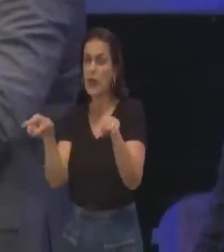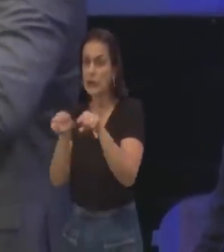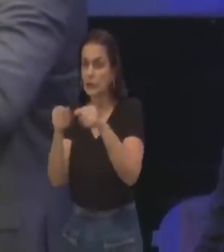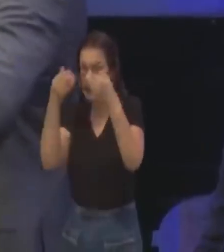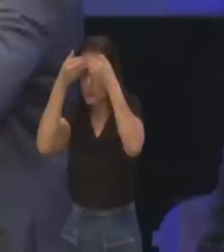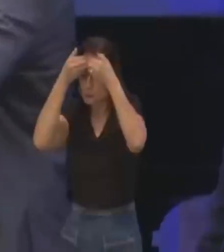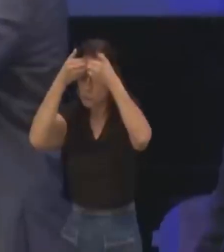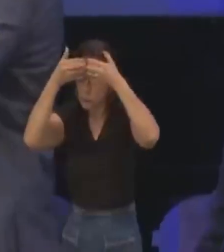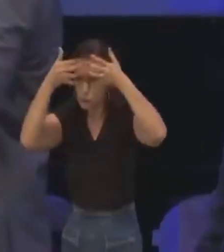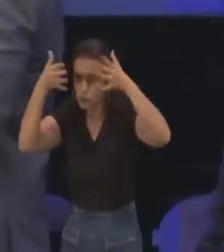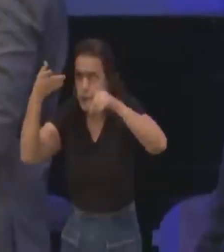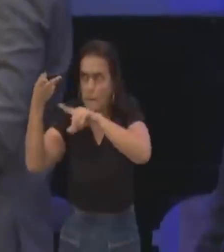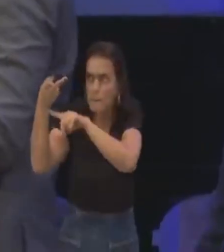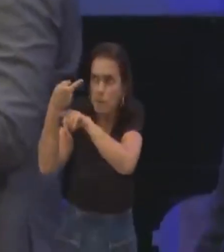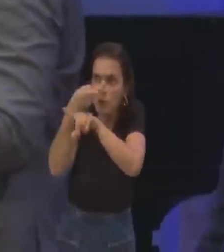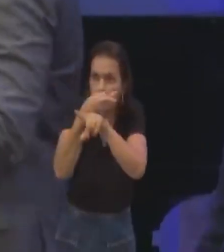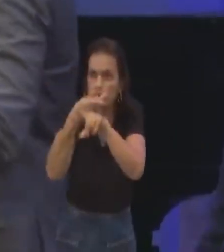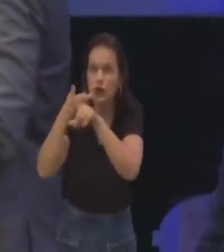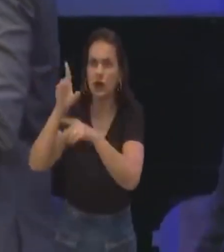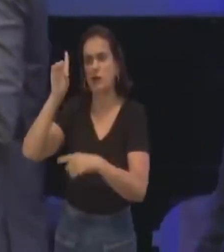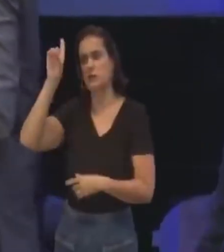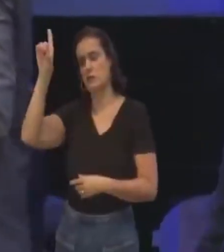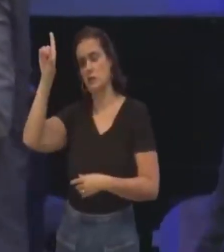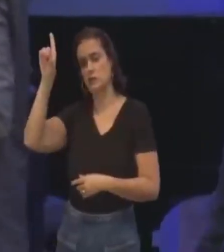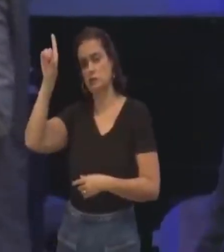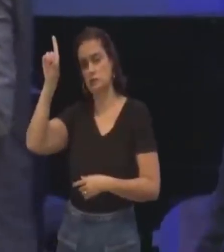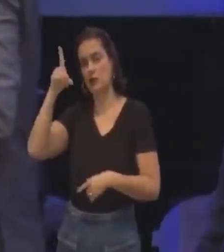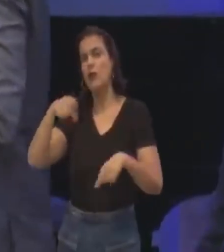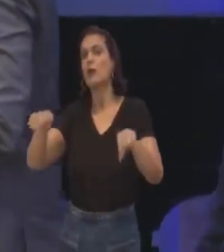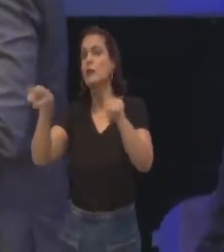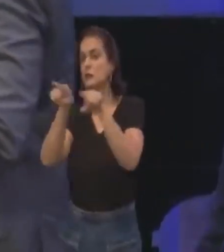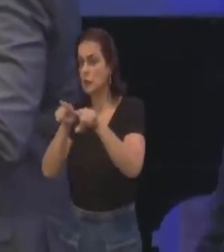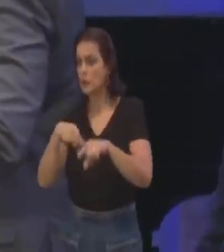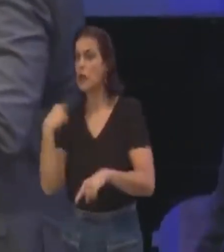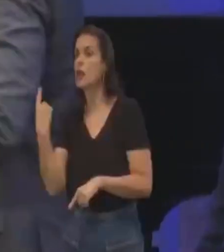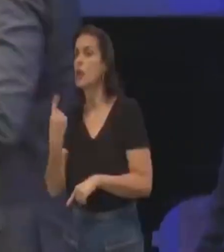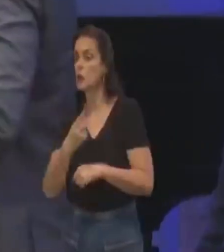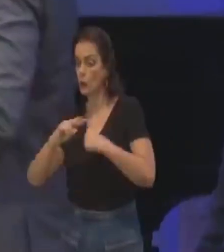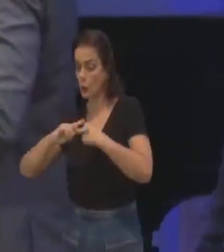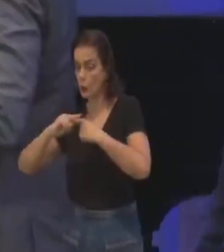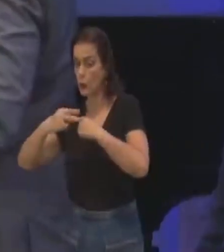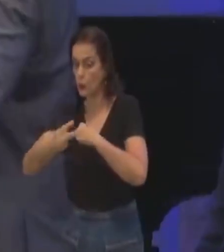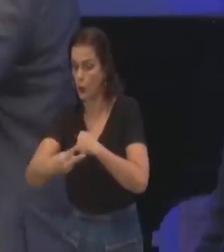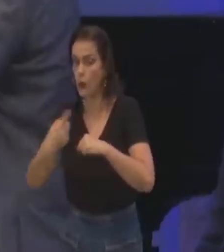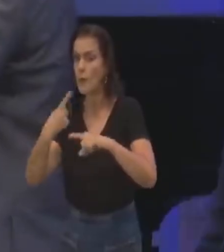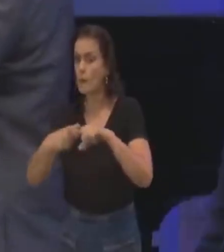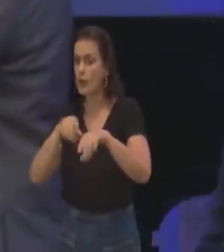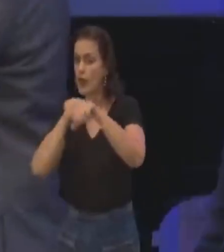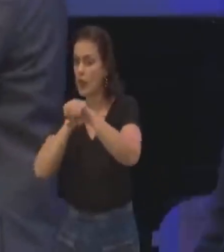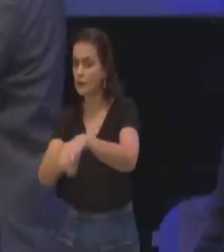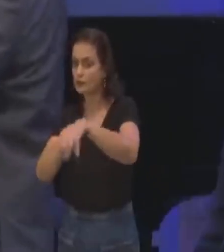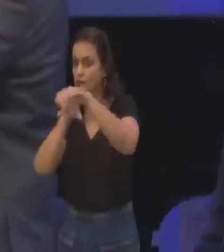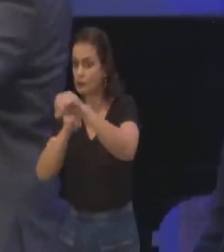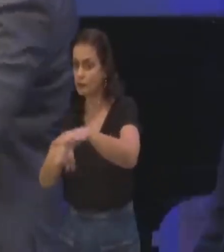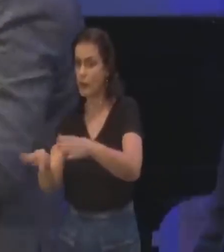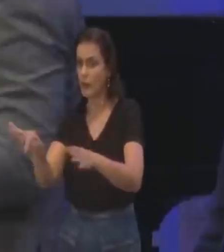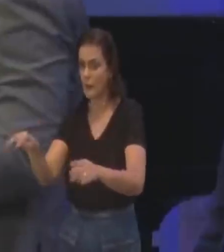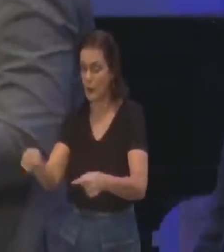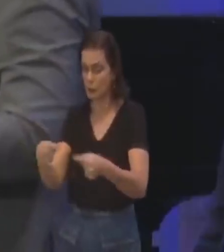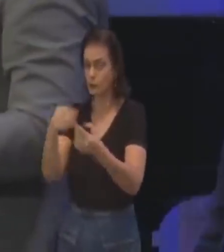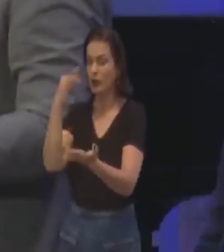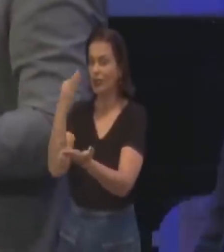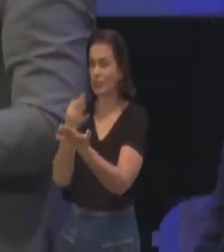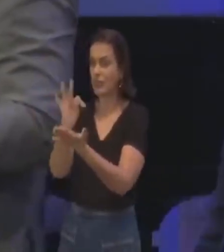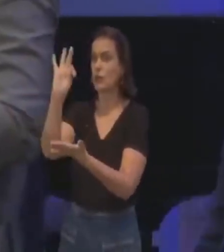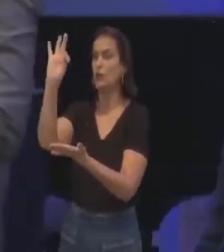a nossa busca a Deus, e nós também somos produtos de uma educação teológica baseada na palavra de